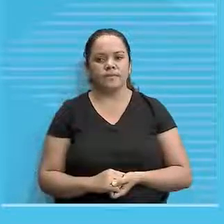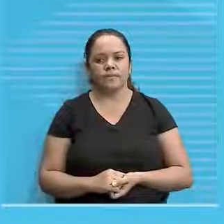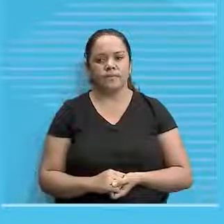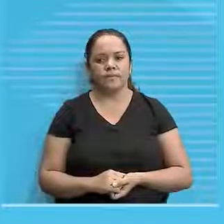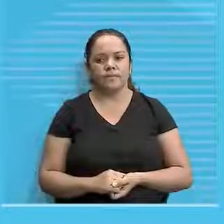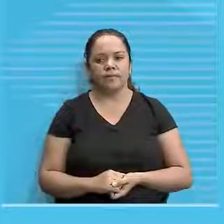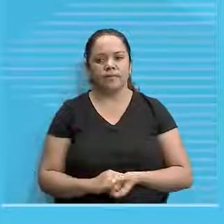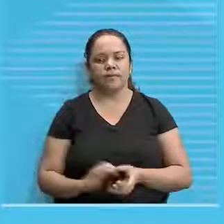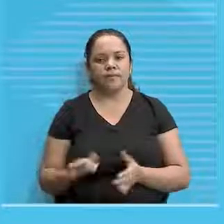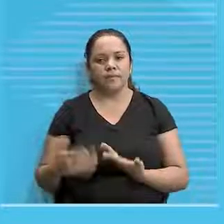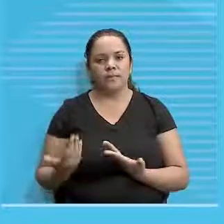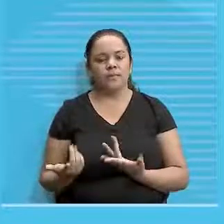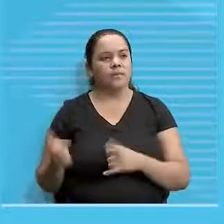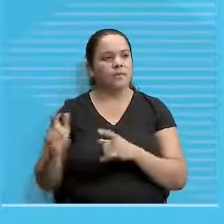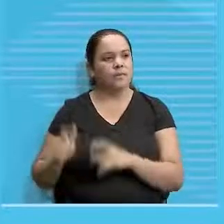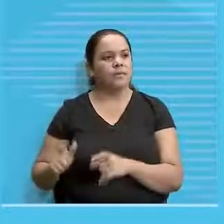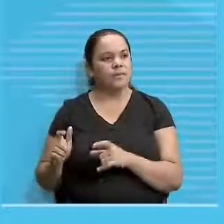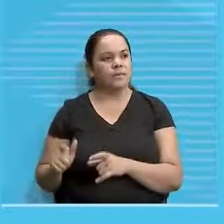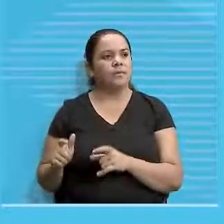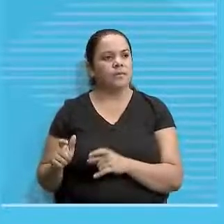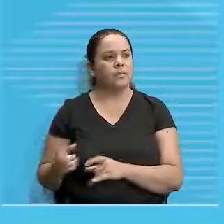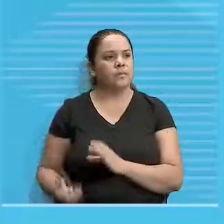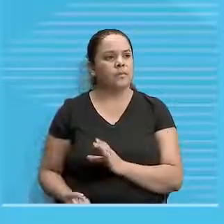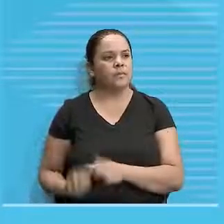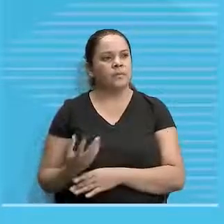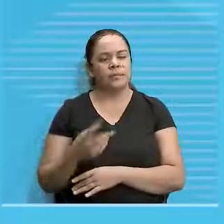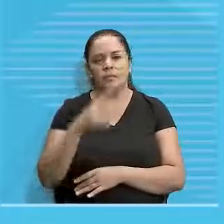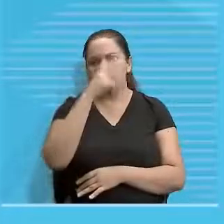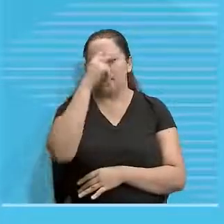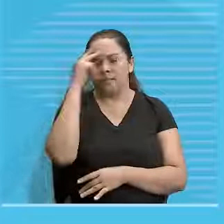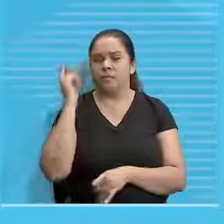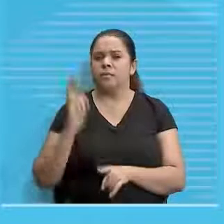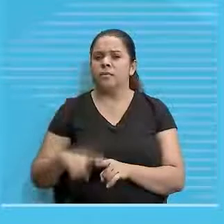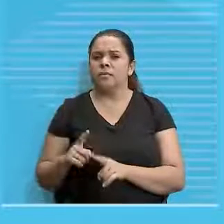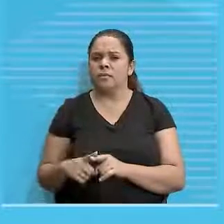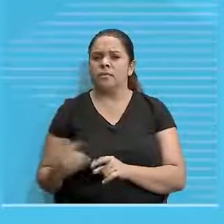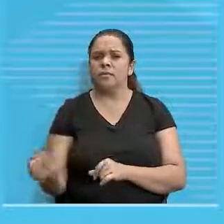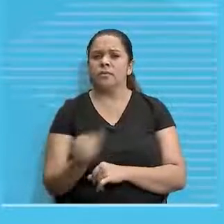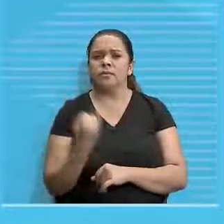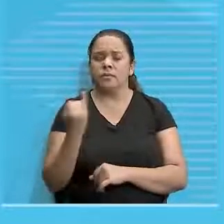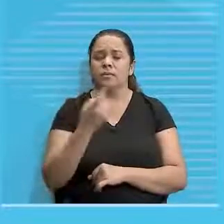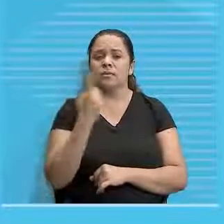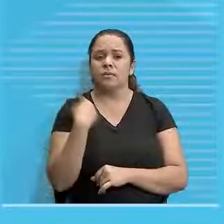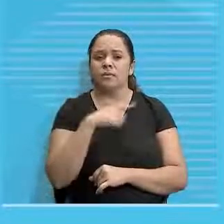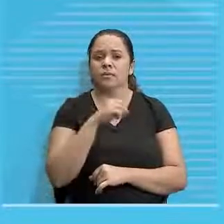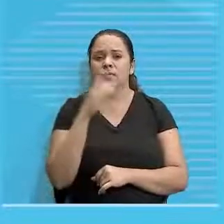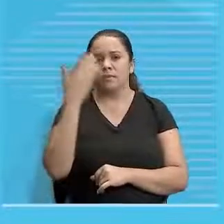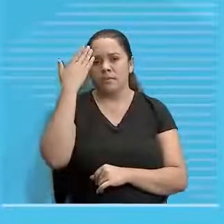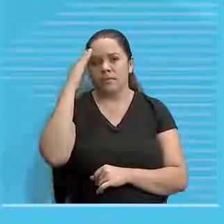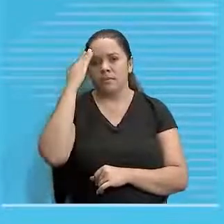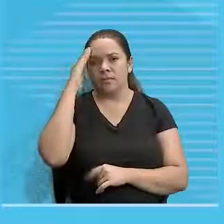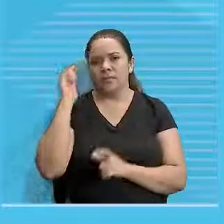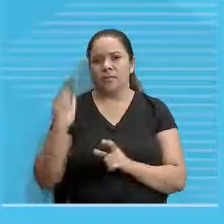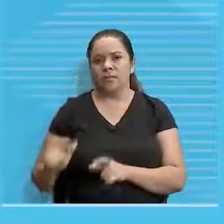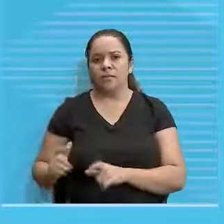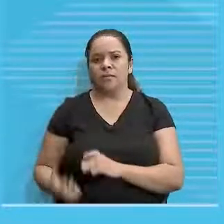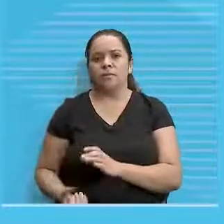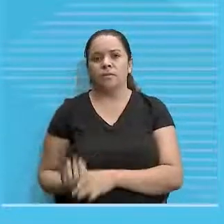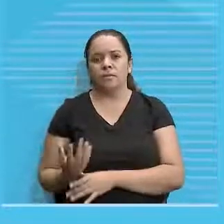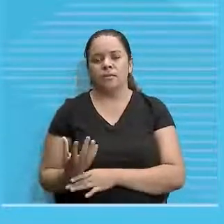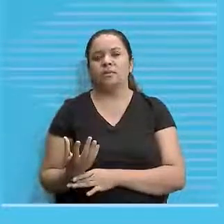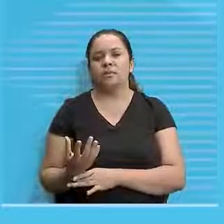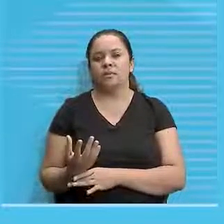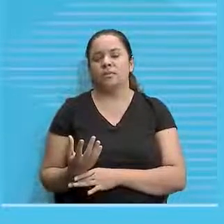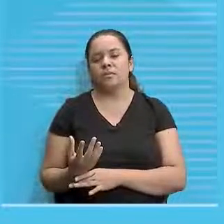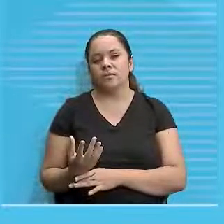qual o local de origem dessas pessoas? Por que que é tão importante a gente saber o local de origem? Porque